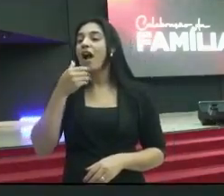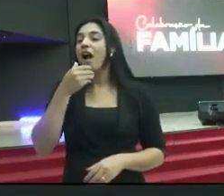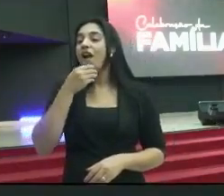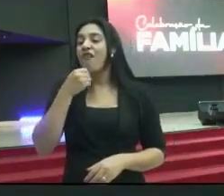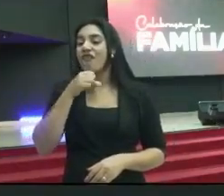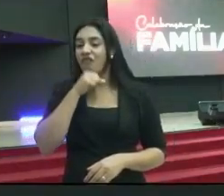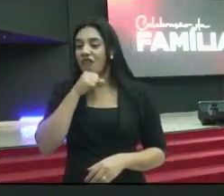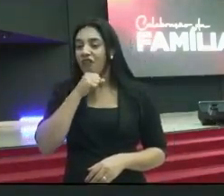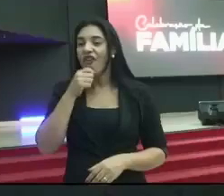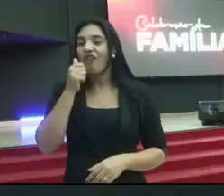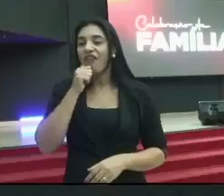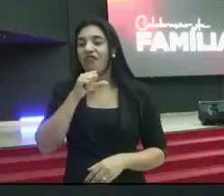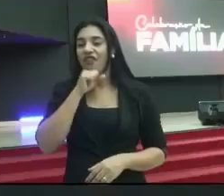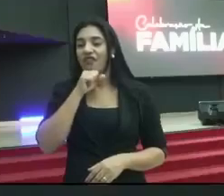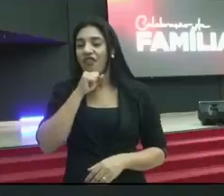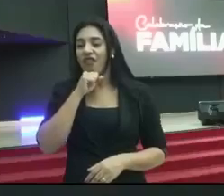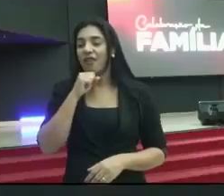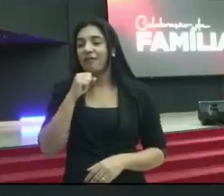quantos?